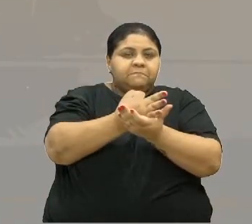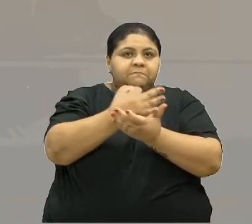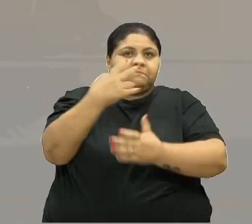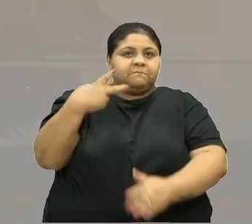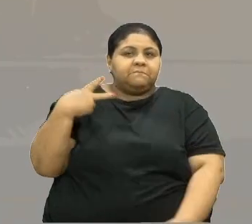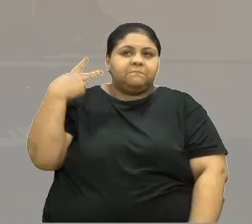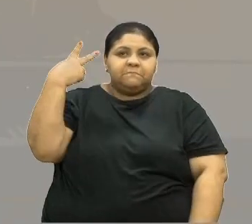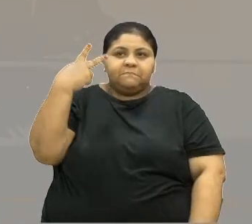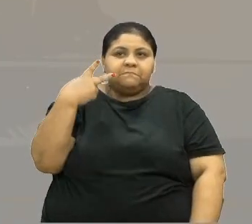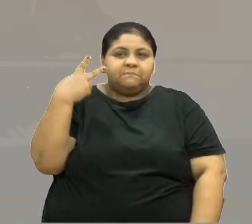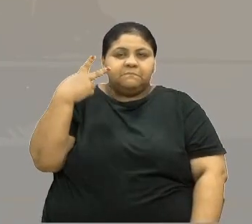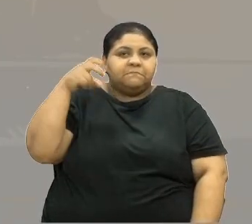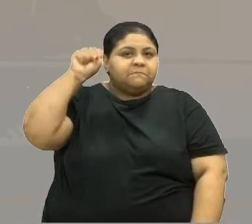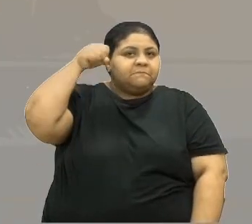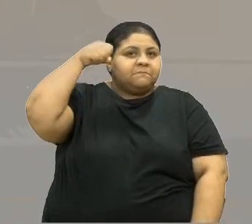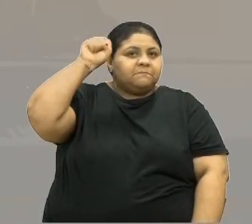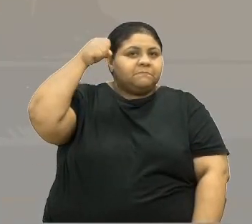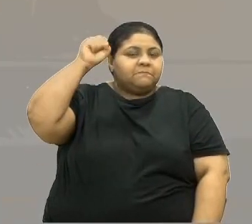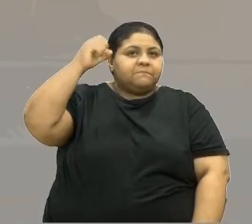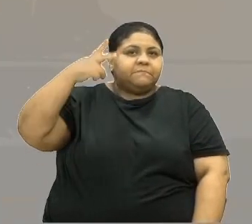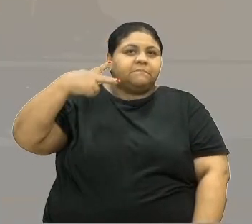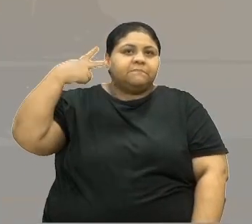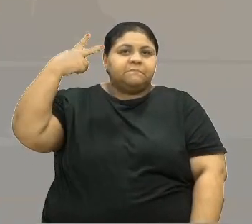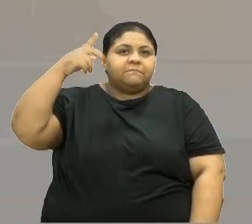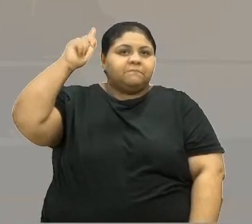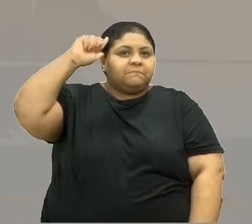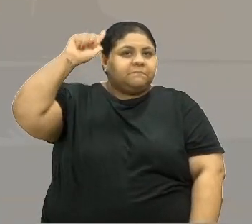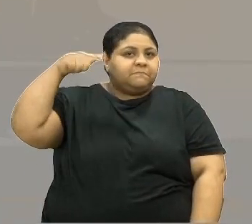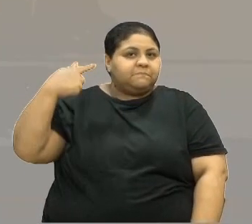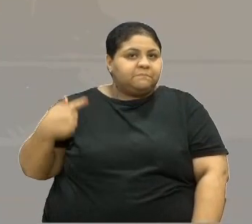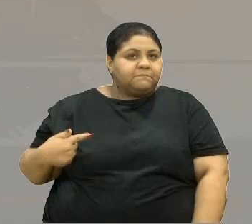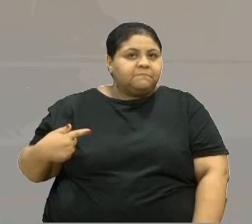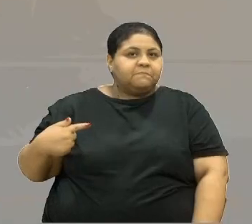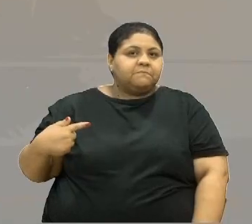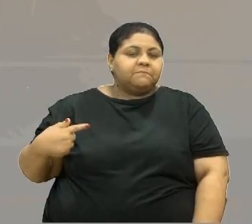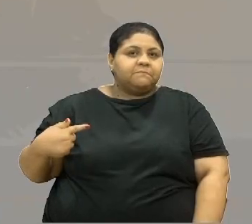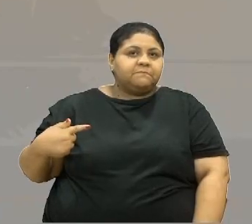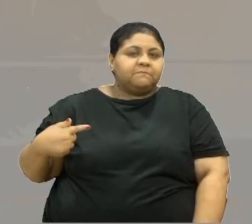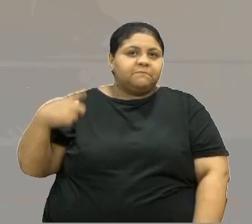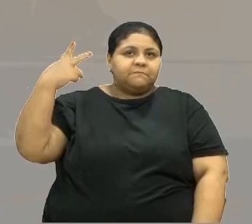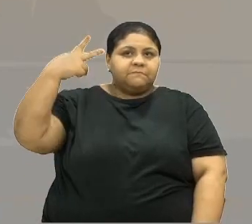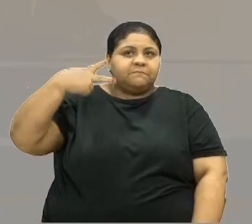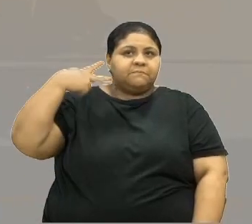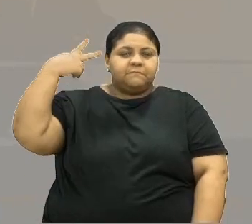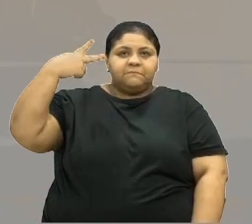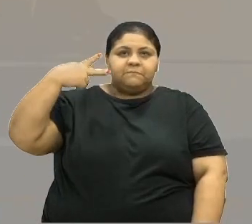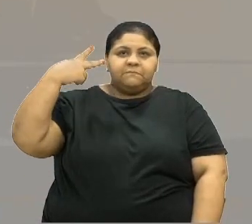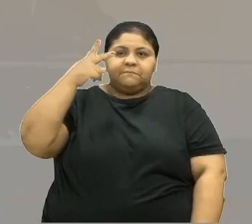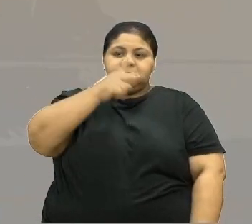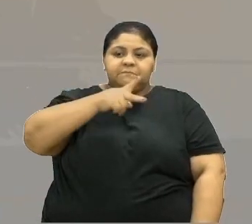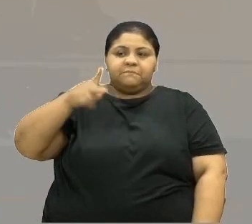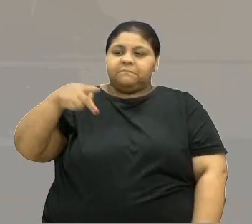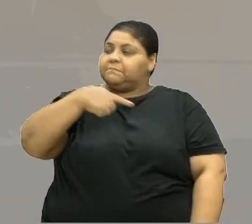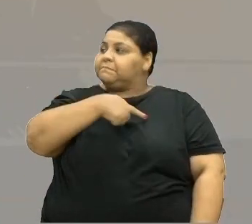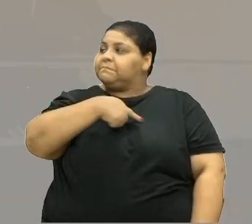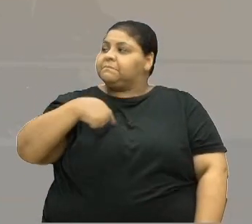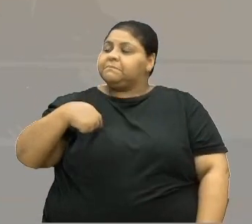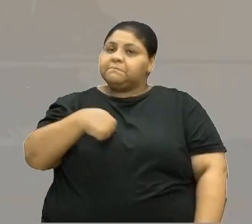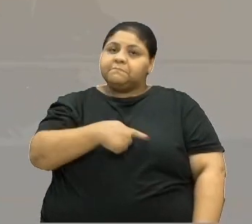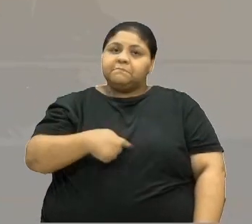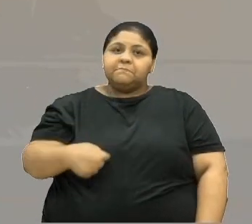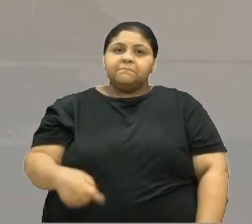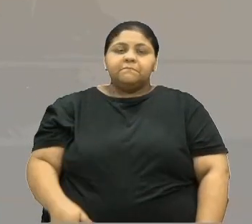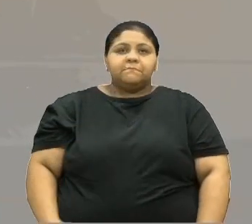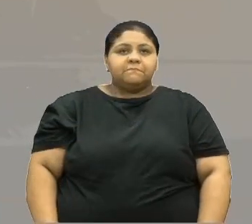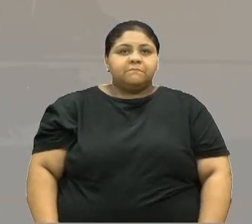do vereador Clóvis Xuxa, da vereadora Gladys Frisso, do vereador Professor Zanquim.